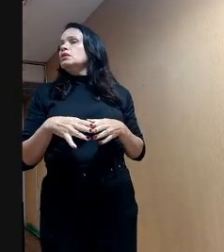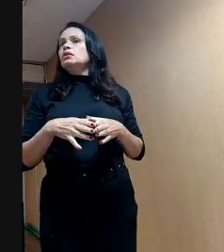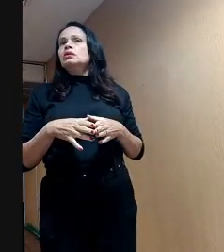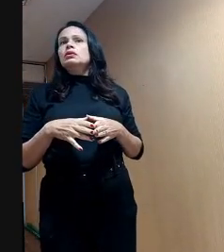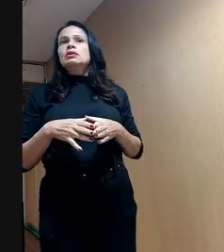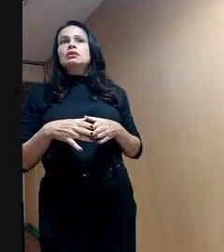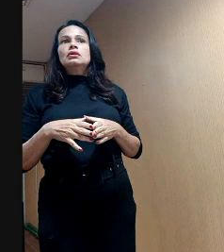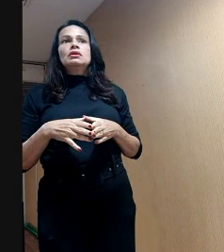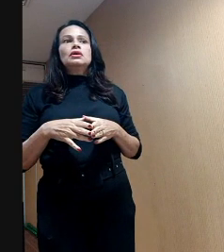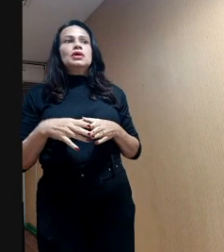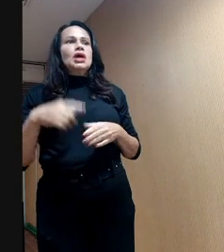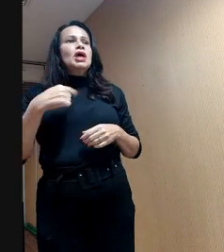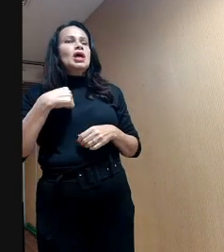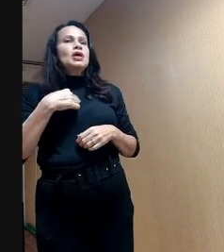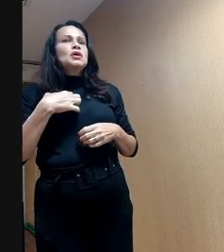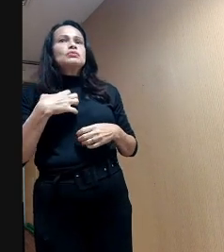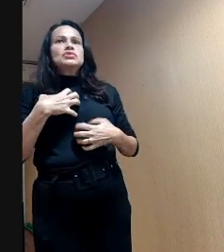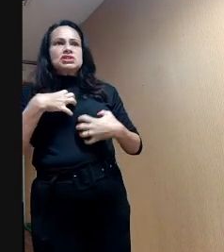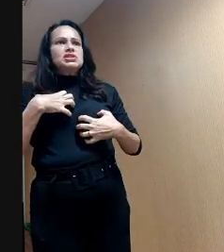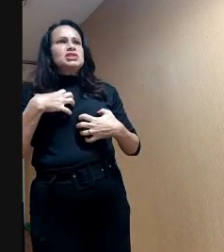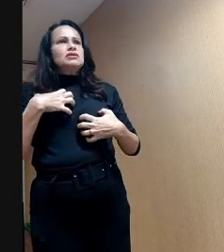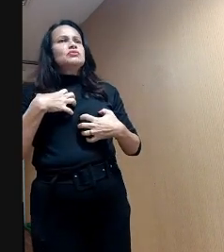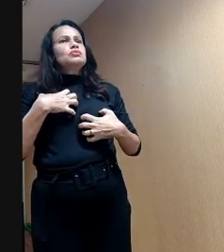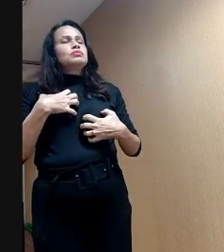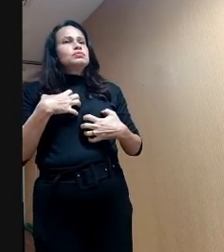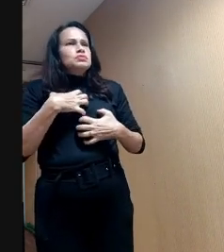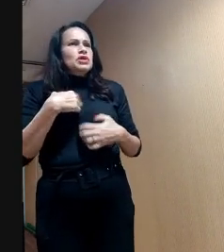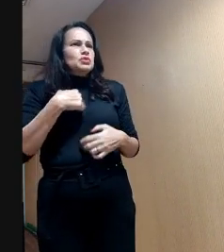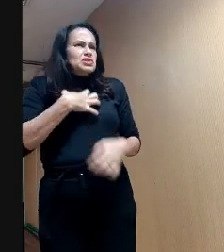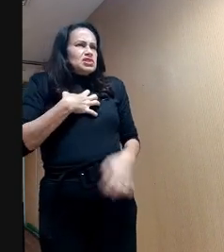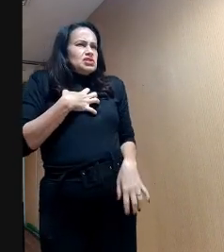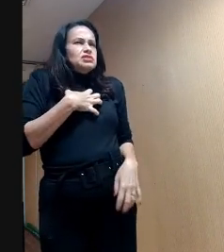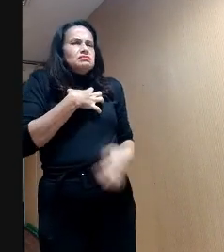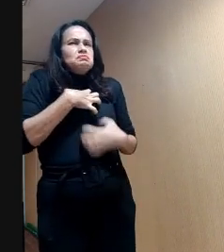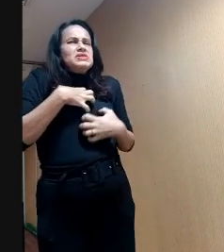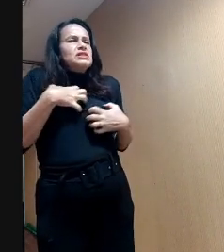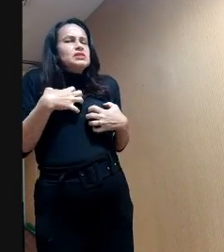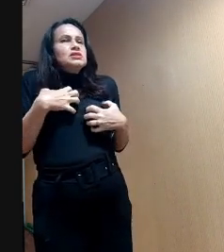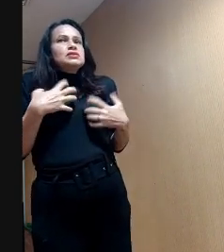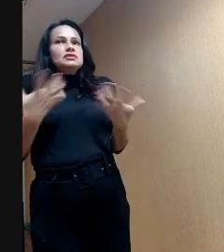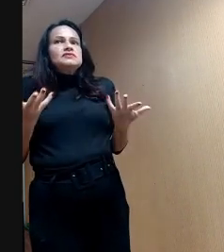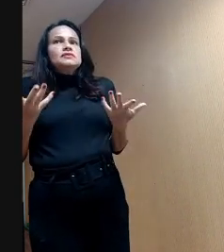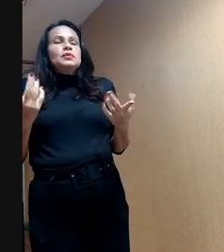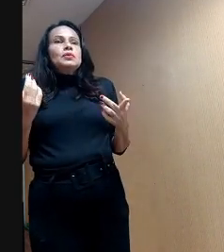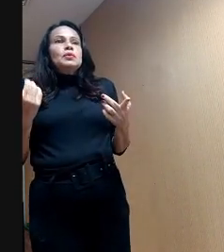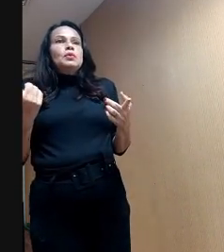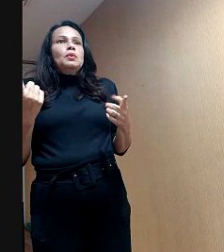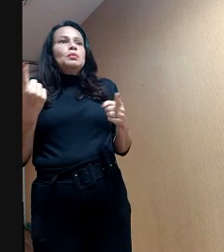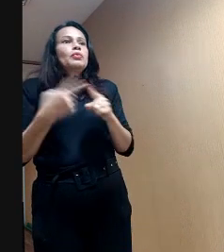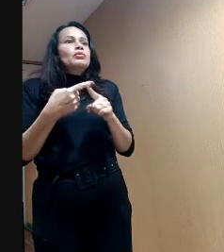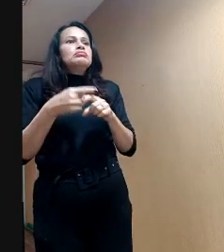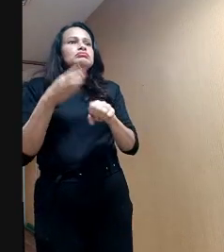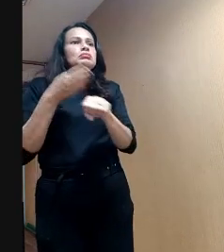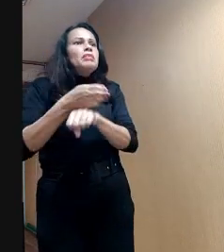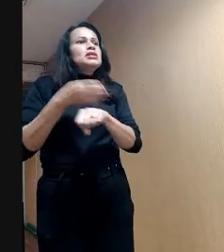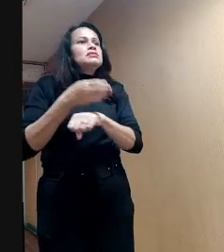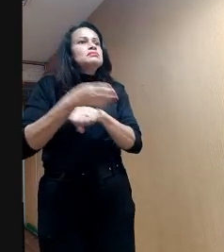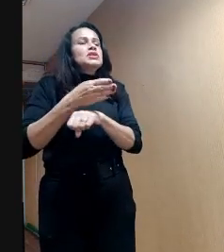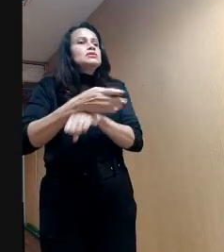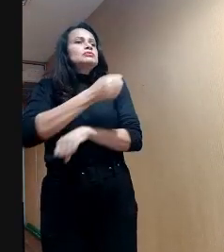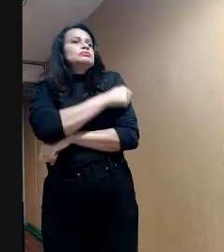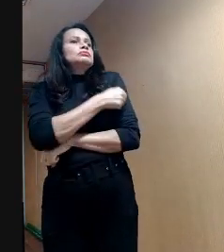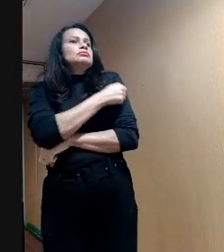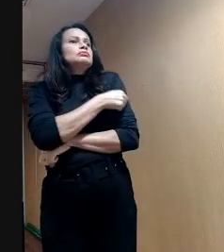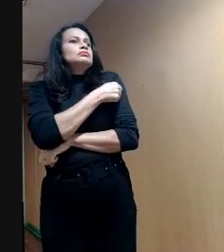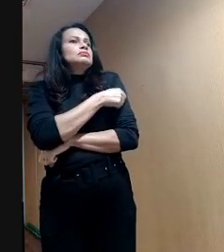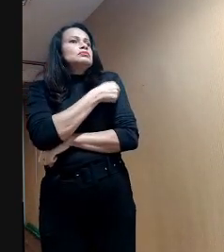com muita satisfação, com muito entusiasmo que participo, porque isso demonstra aquilo que podemos ofertar e todo o nosso alcance